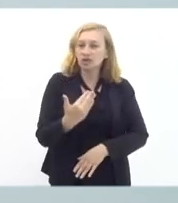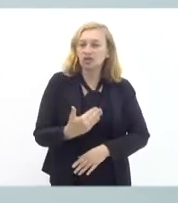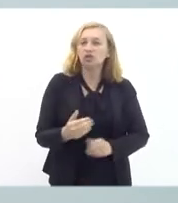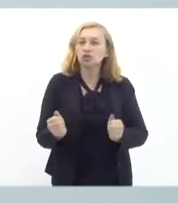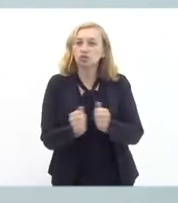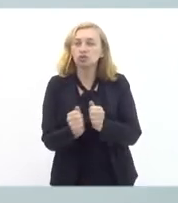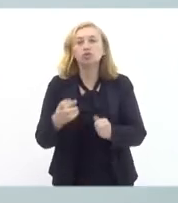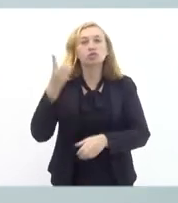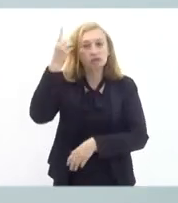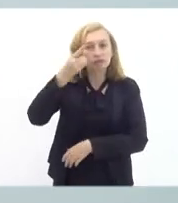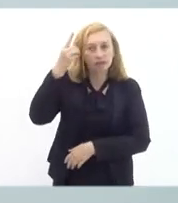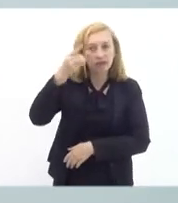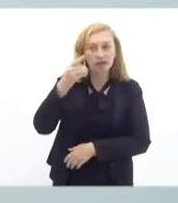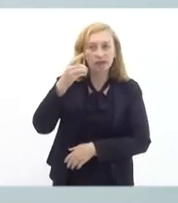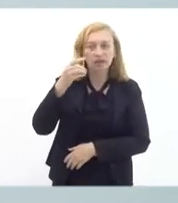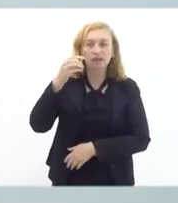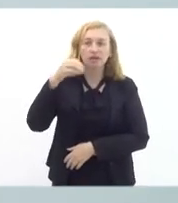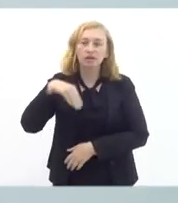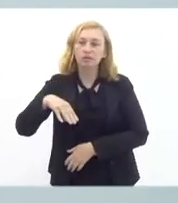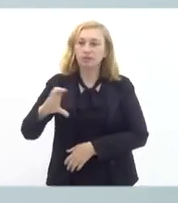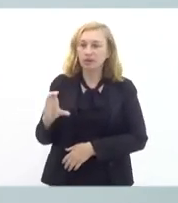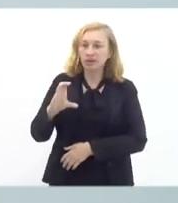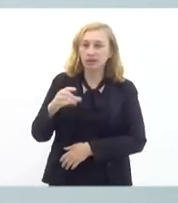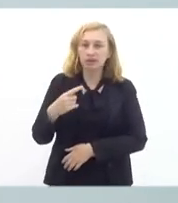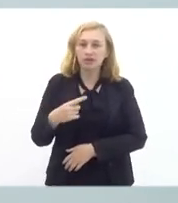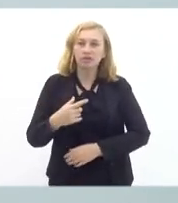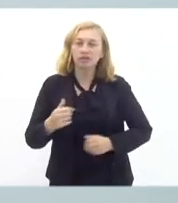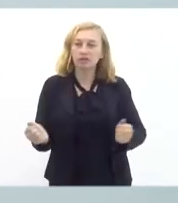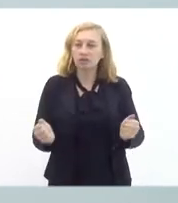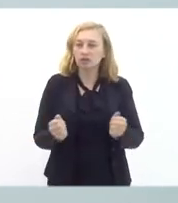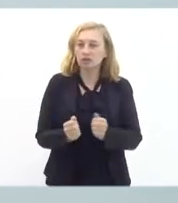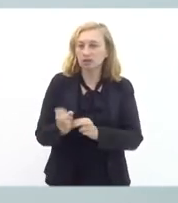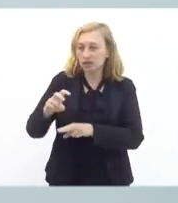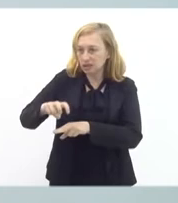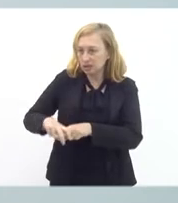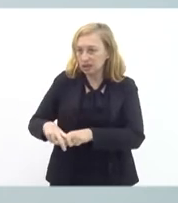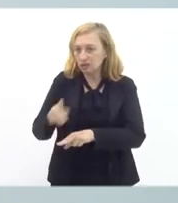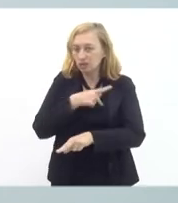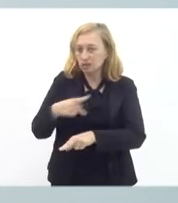junto com o deputado Carlos Mink, para a gente estar sentando com o presidente, fazendo algumas